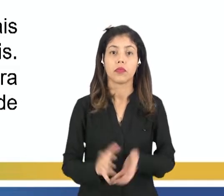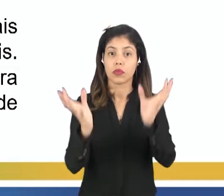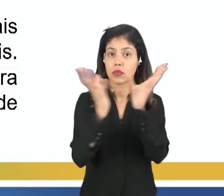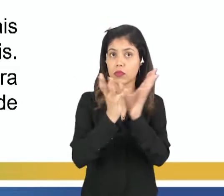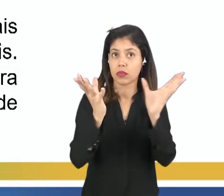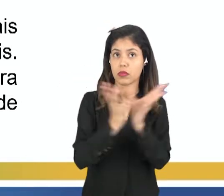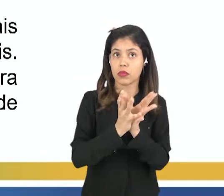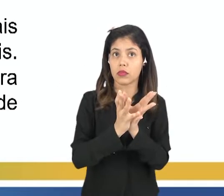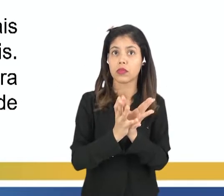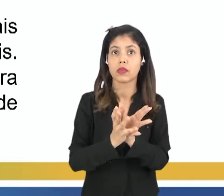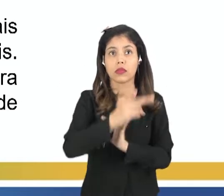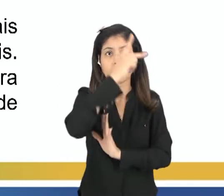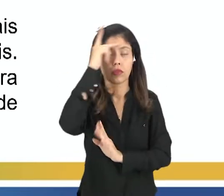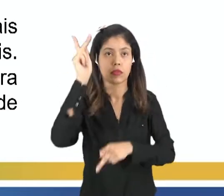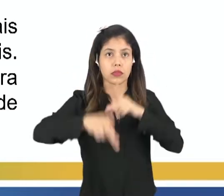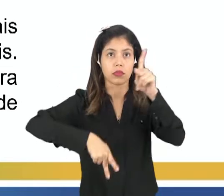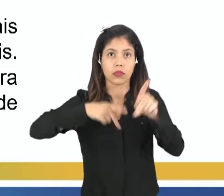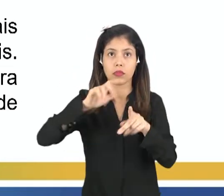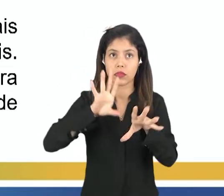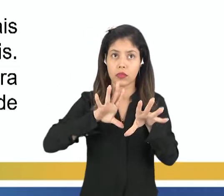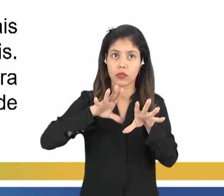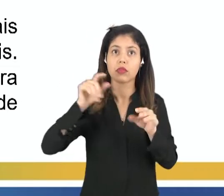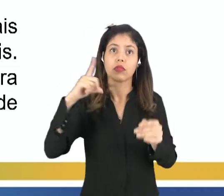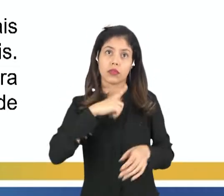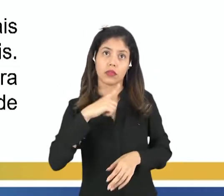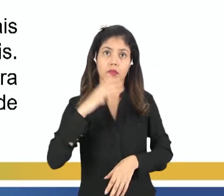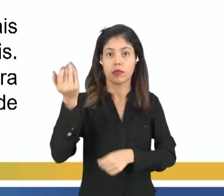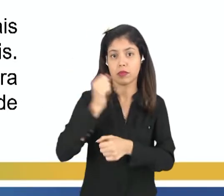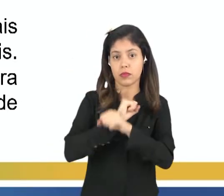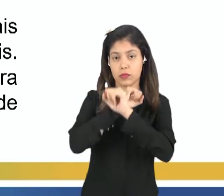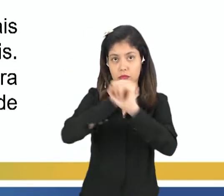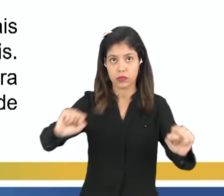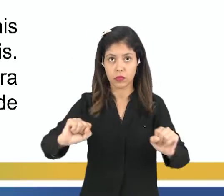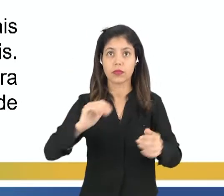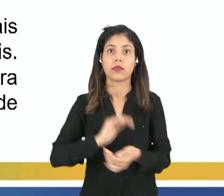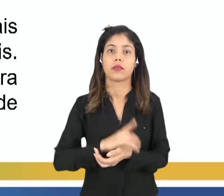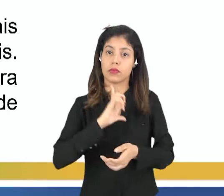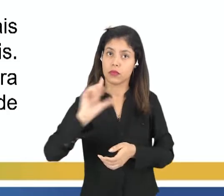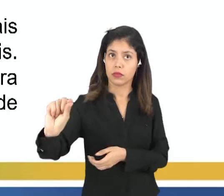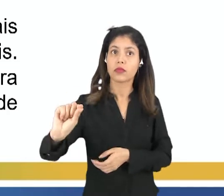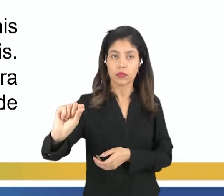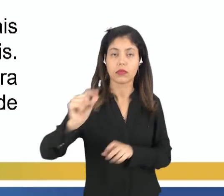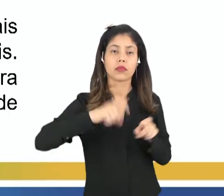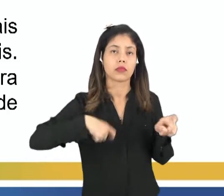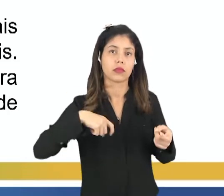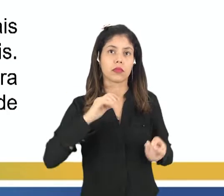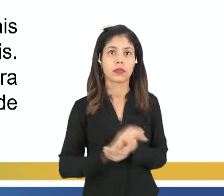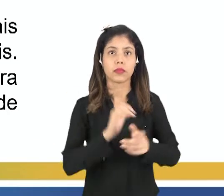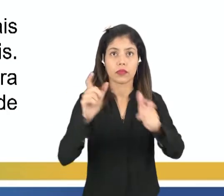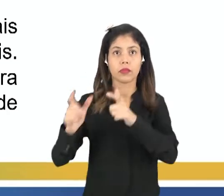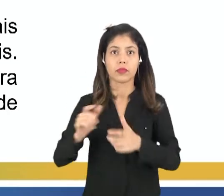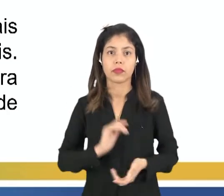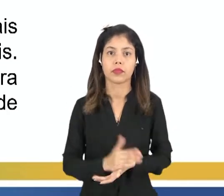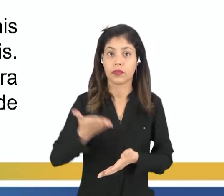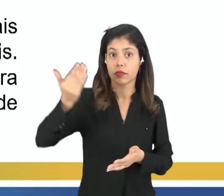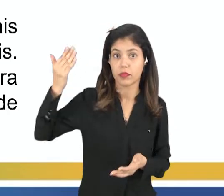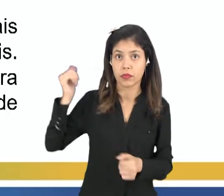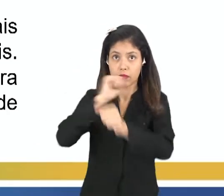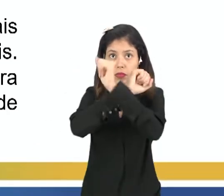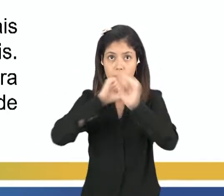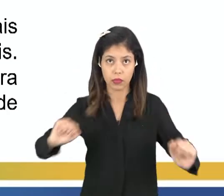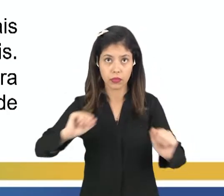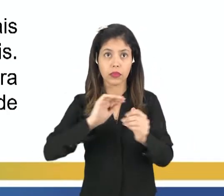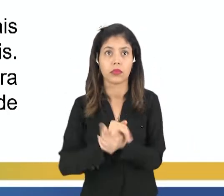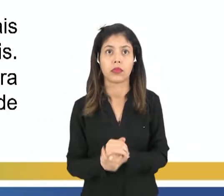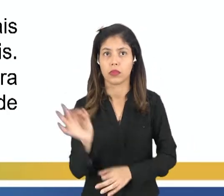agrupamentos populacionais, formados por escravos foragidos de fazendas coloniais. Nesses locais, os ex-escravos